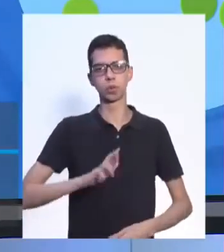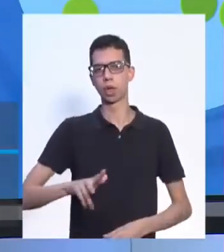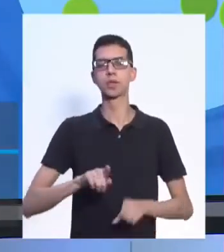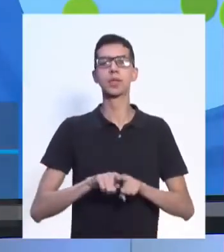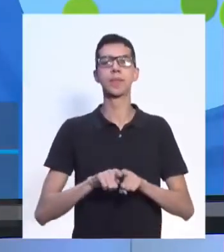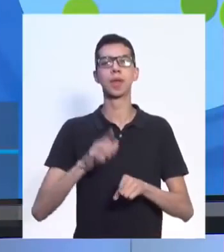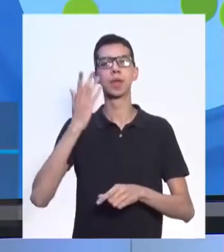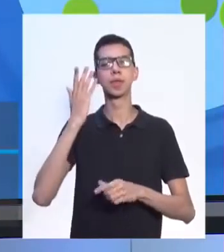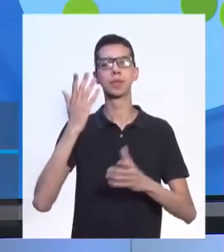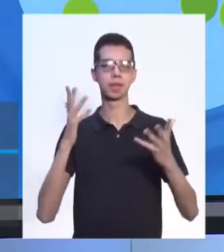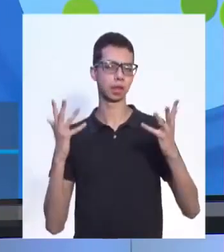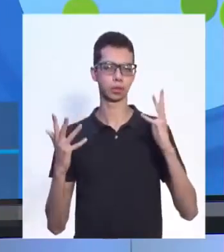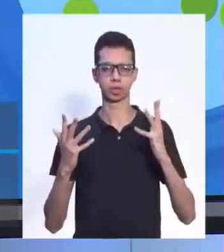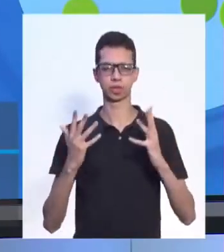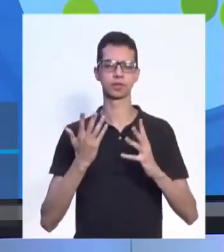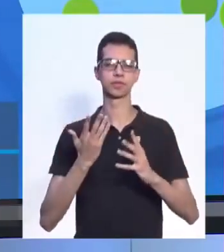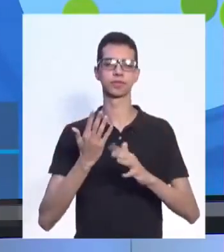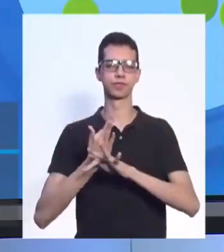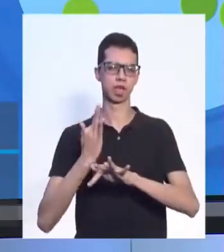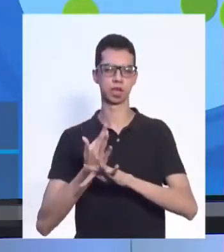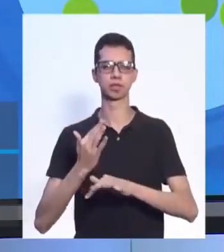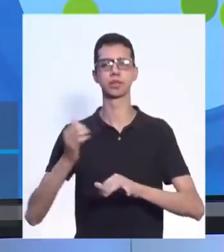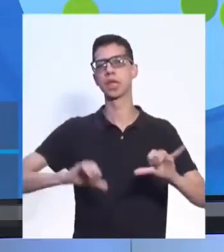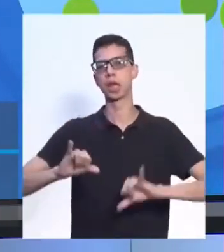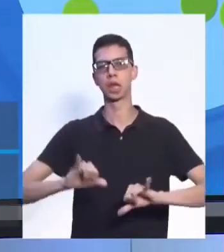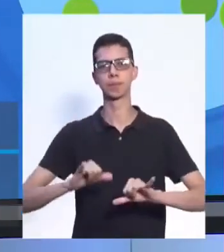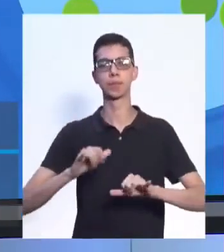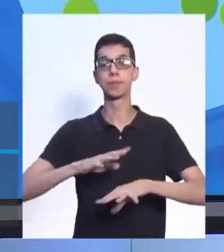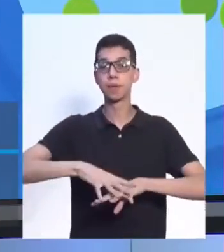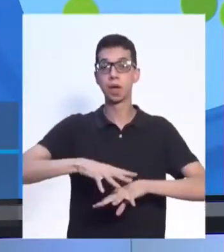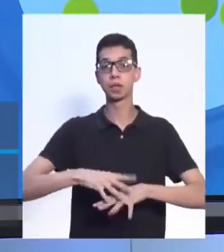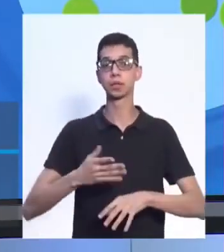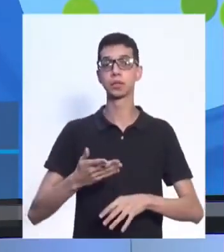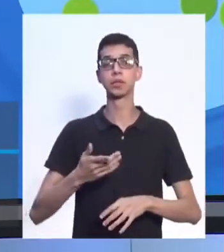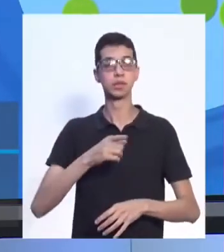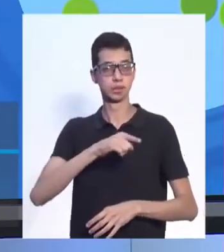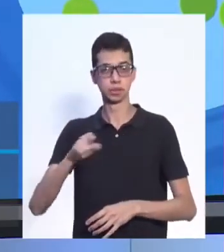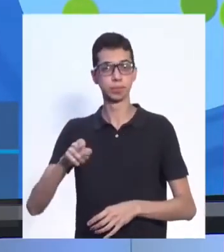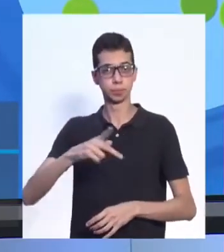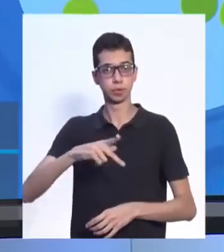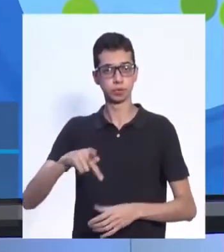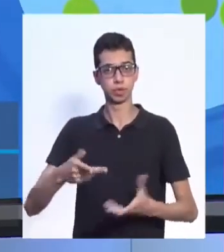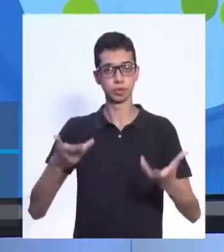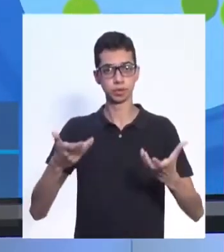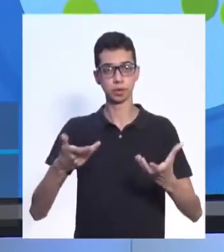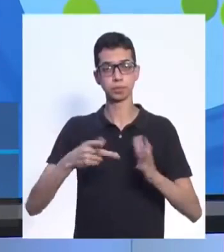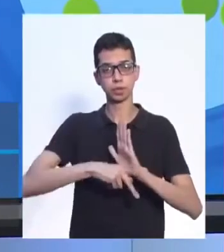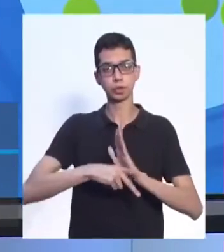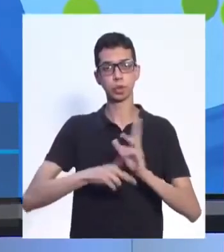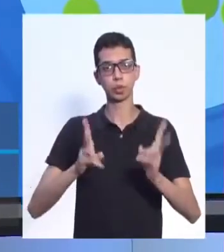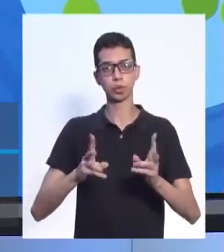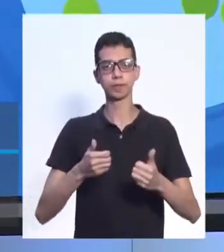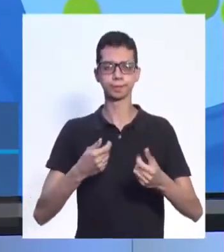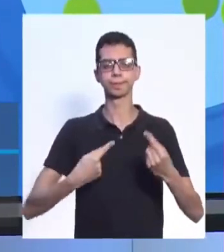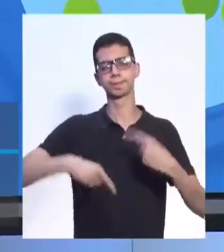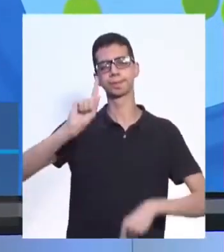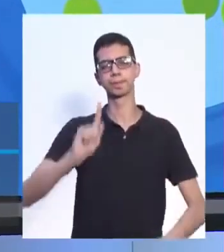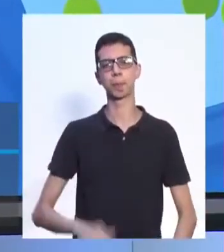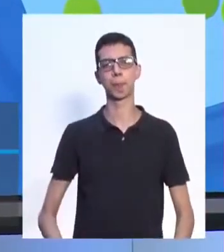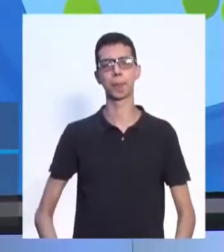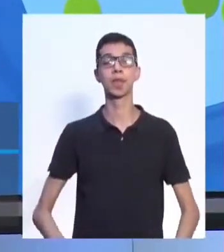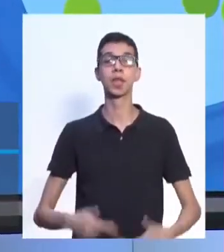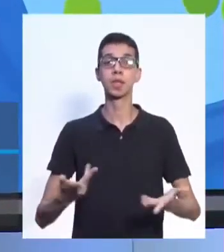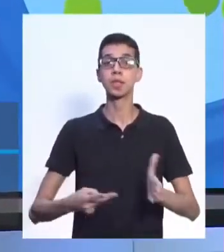Física, química, matemática. E aí é só você ver com o seu professor, se tiver aí um projeto que você quer dar aí uma continuidade, só sucesso. E a